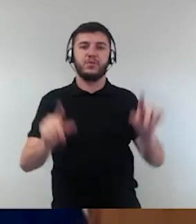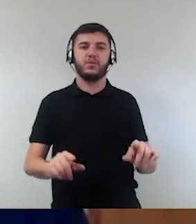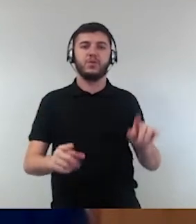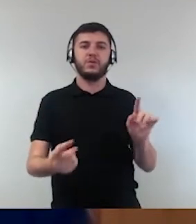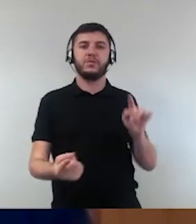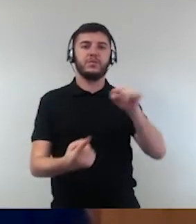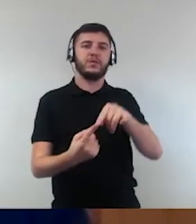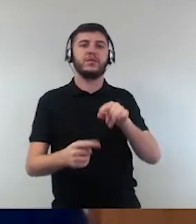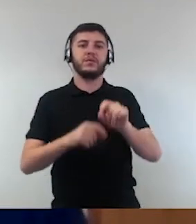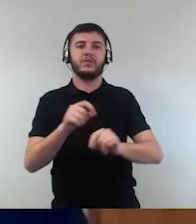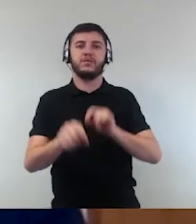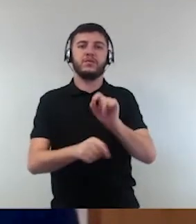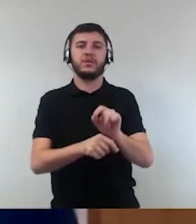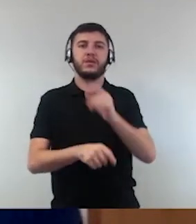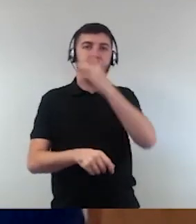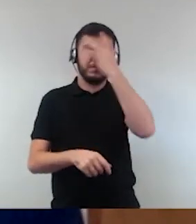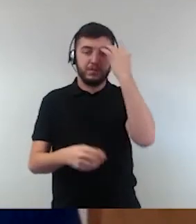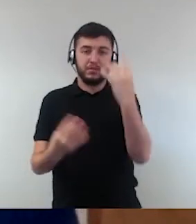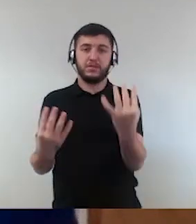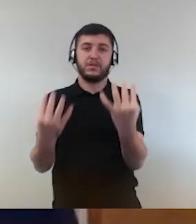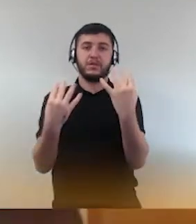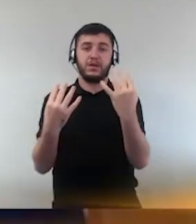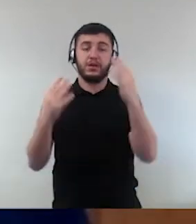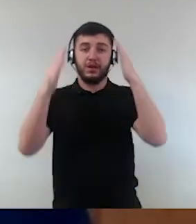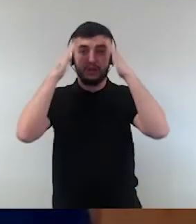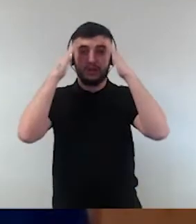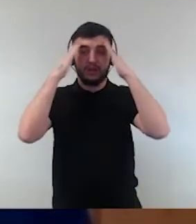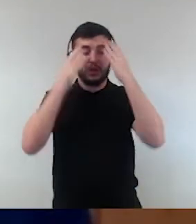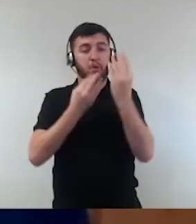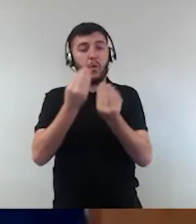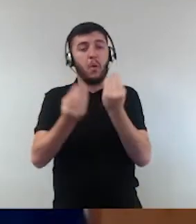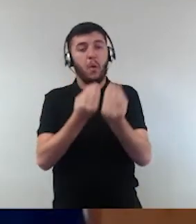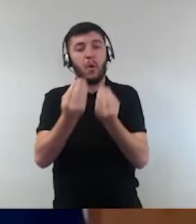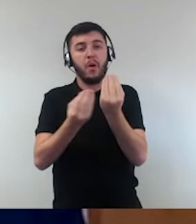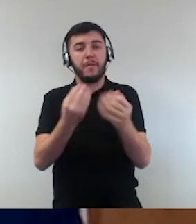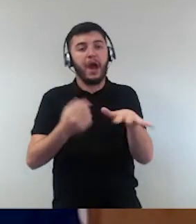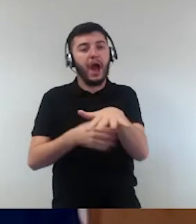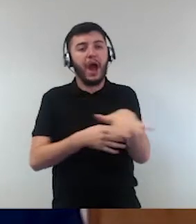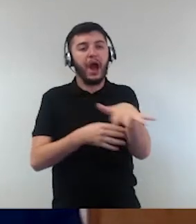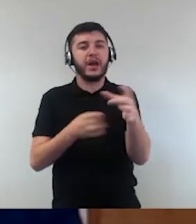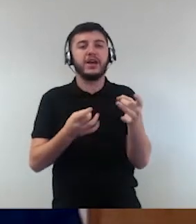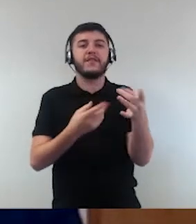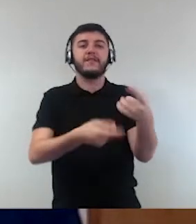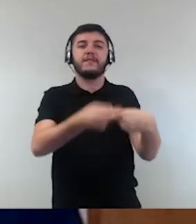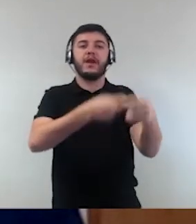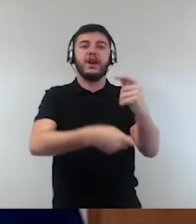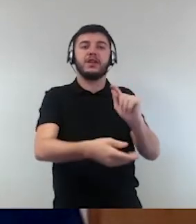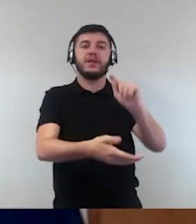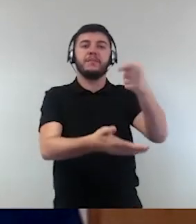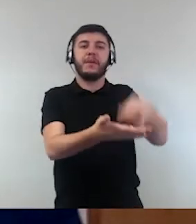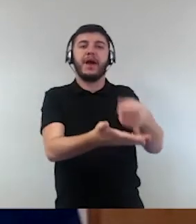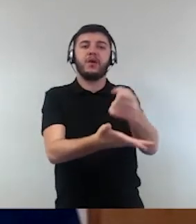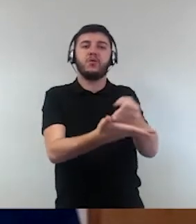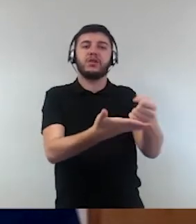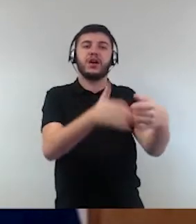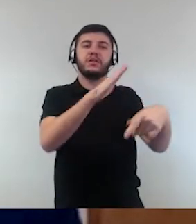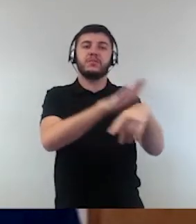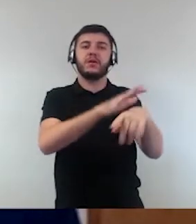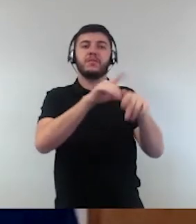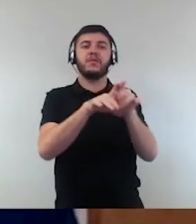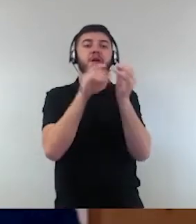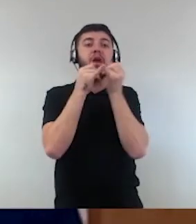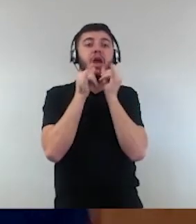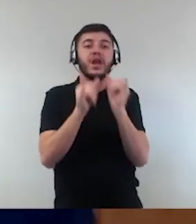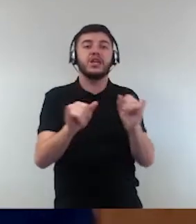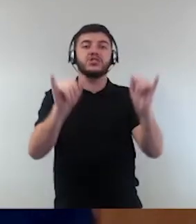espectadores compreendam um pouco como ele funciona. Mas eu acho que ficaram muitas dúvidas, na verdade. Eu acho que todos nós temos muitas dúvidas